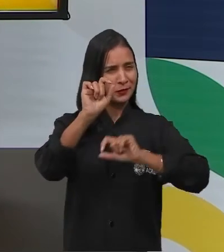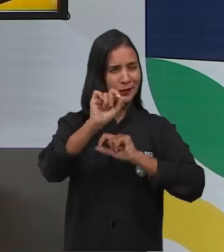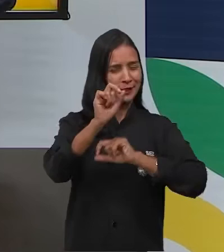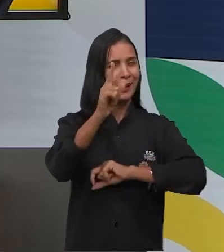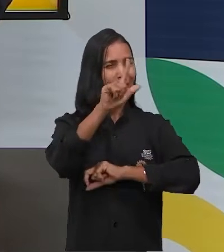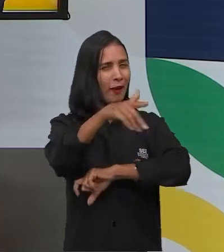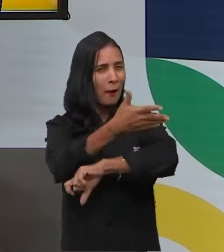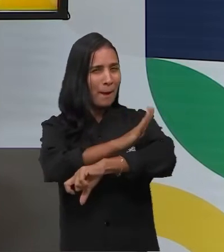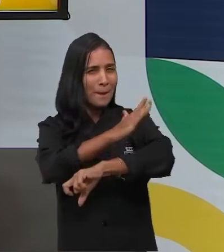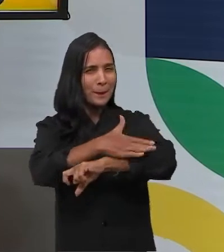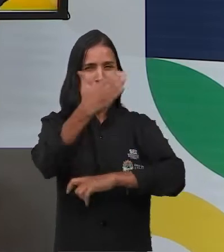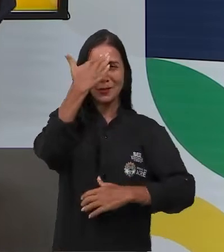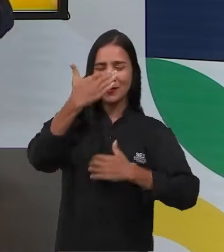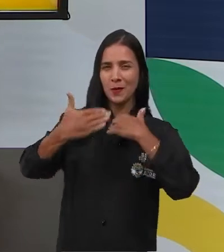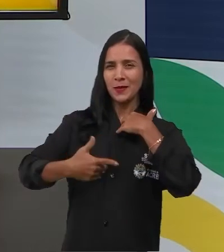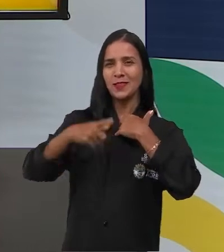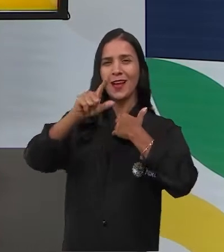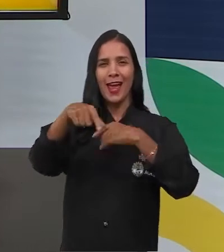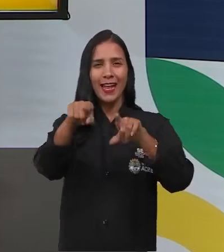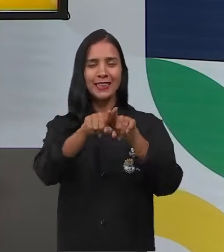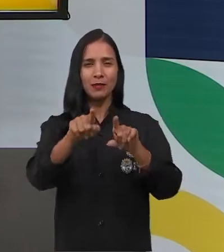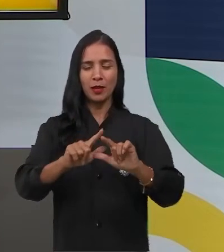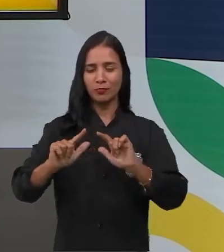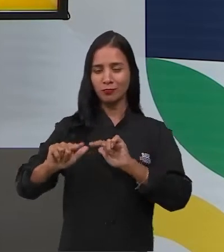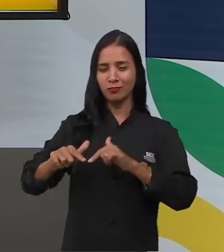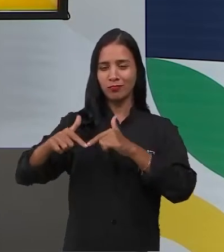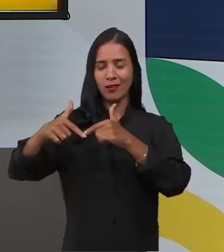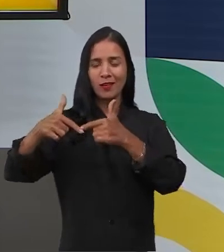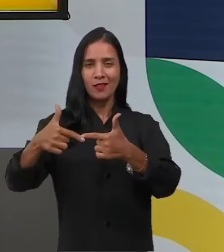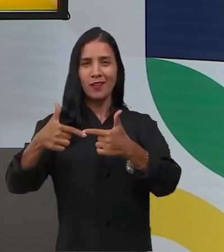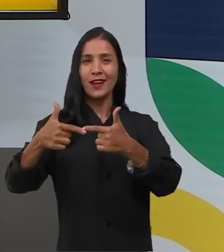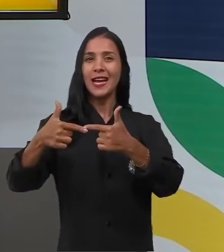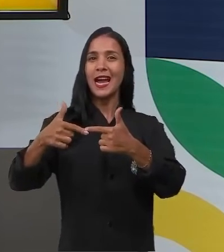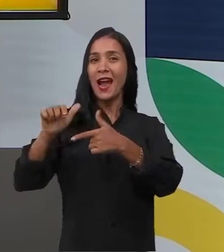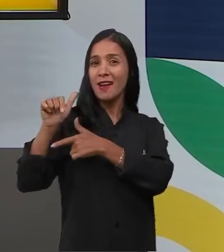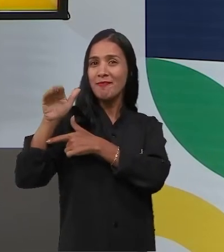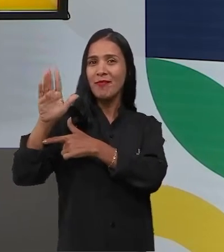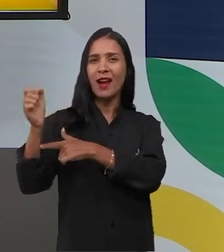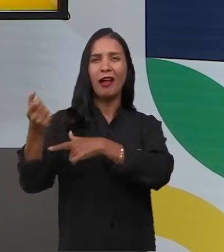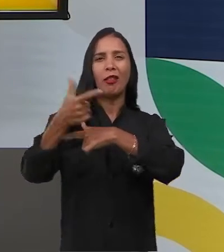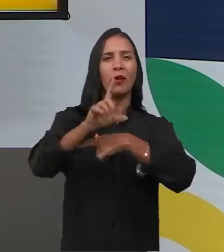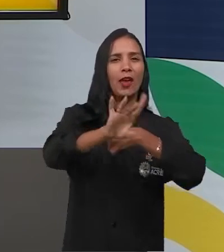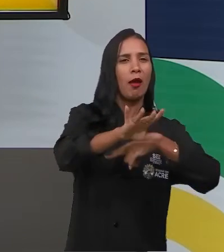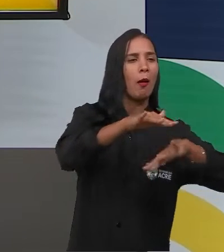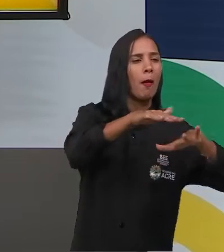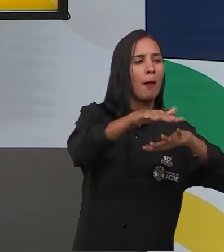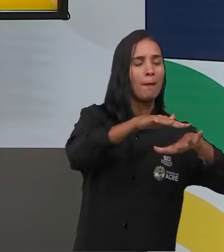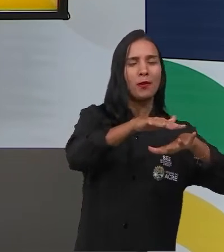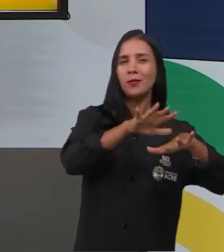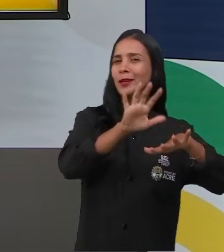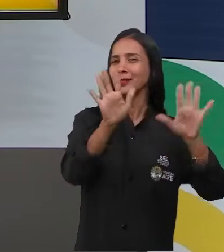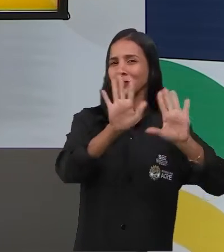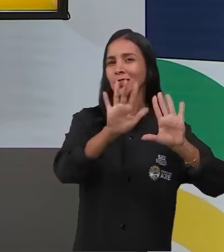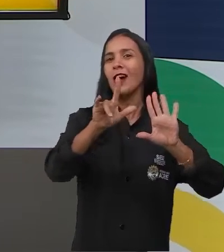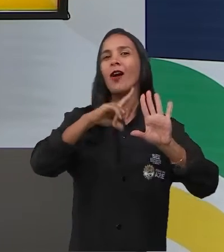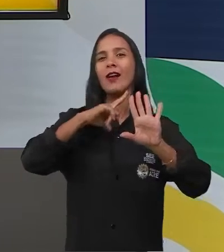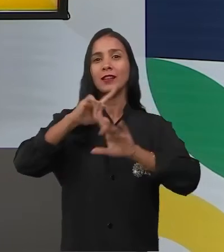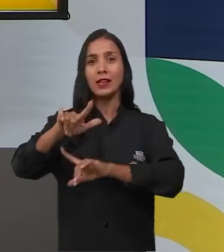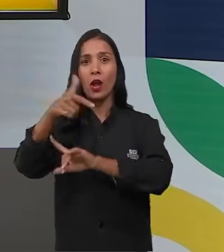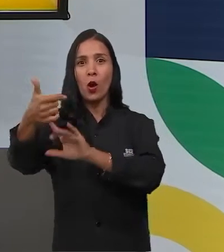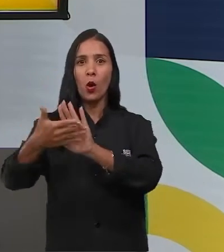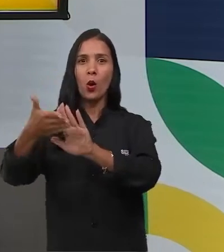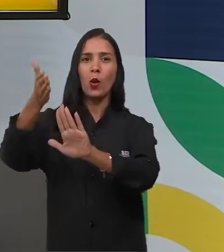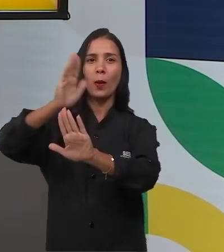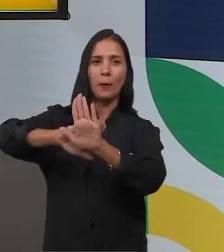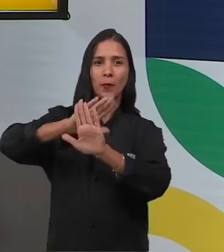e compreendidas como aquelas ações corporais, elas vão muito além do que apenas o simples ato de se